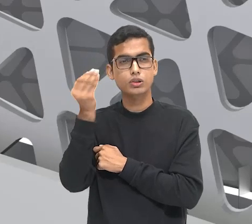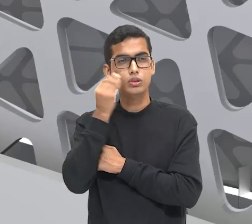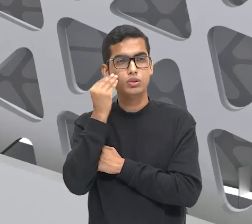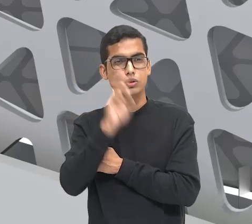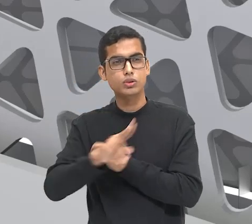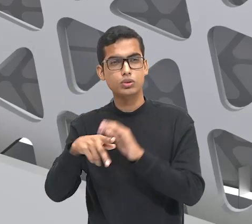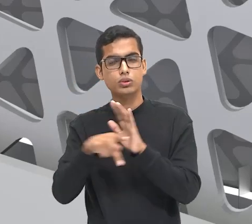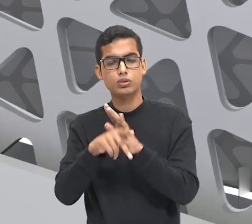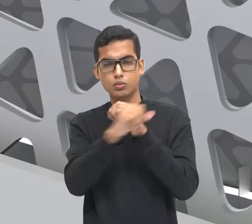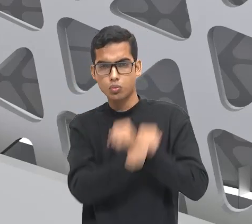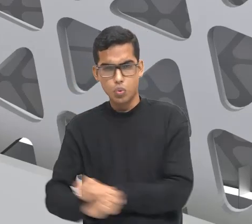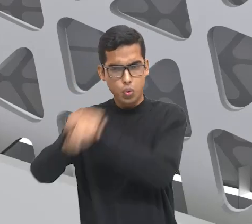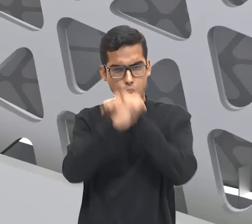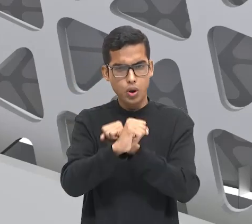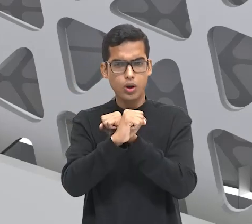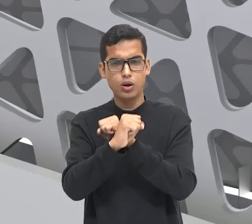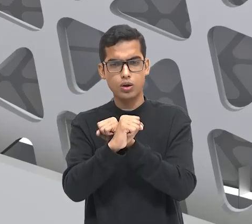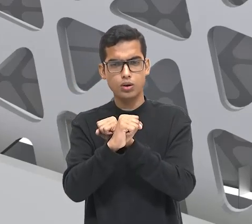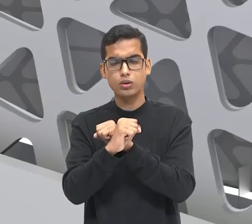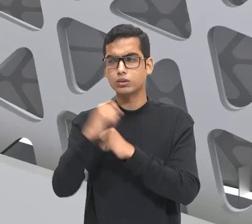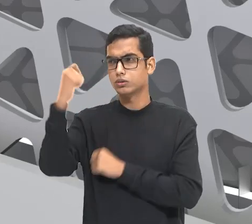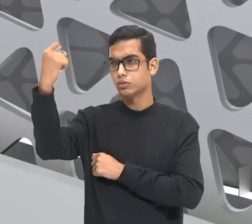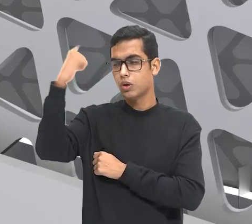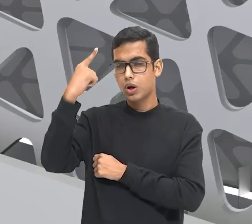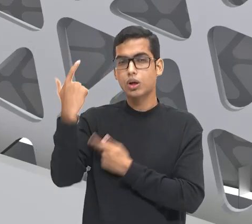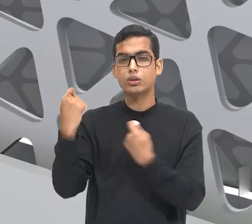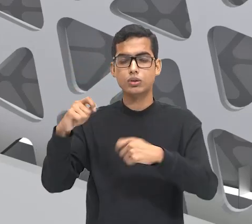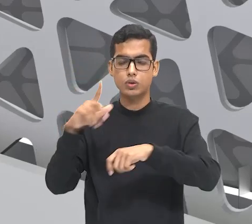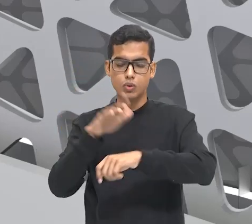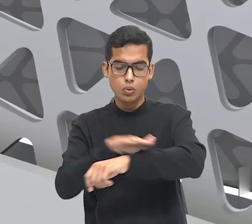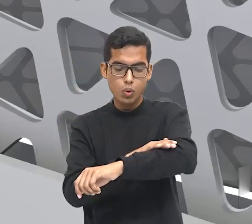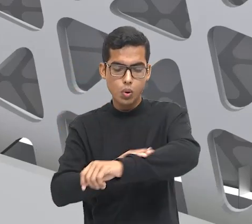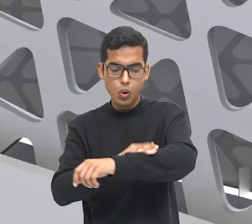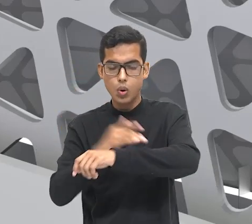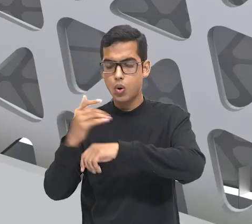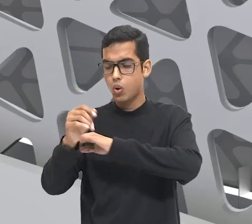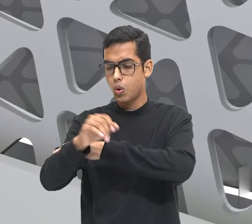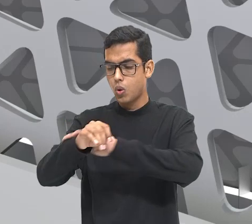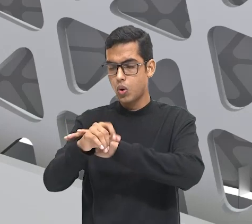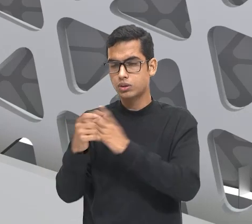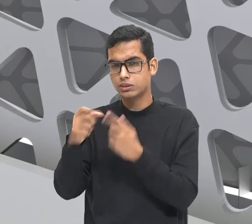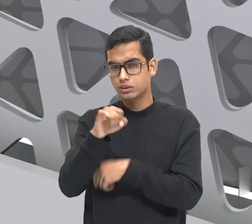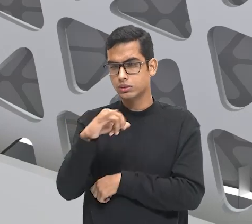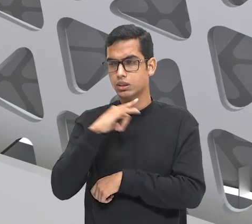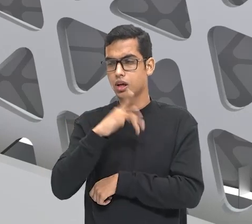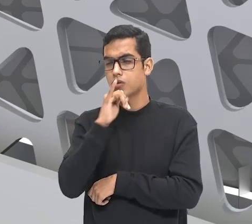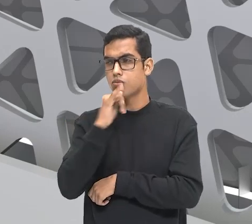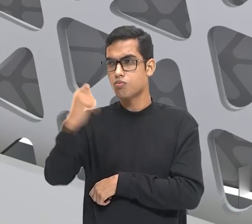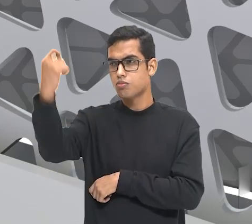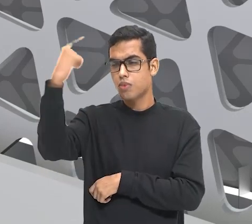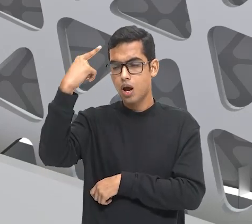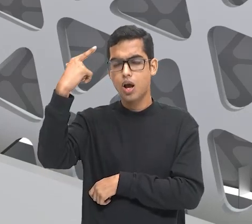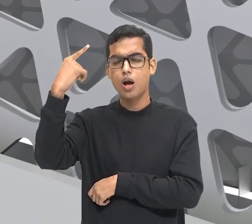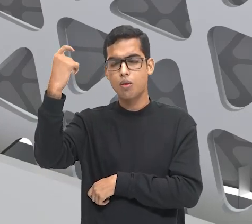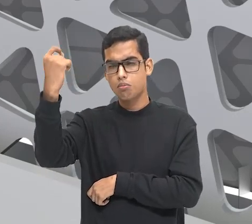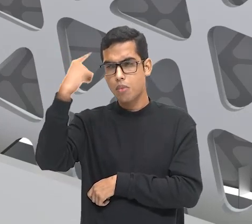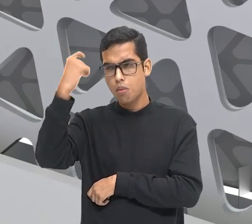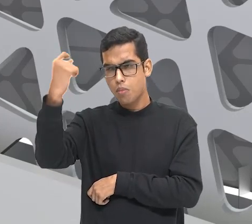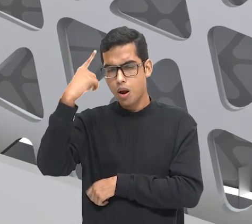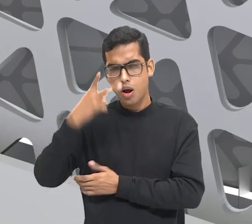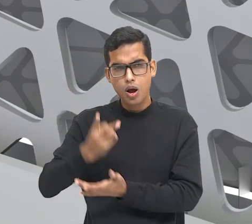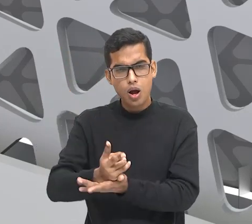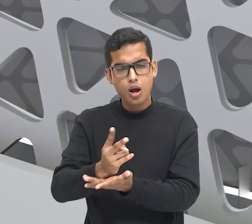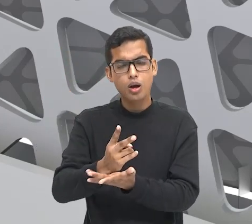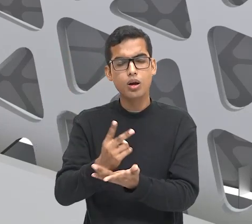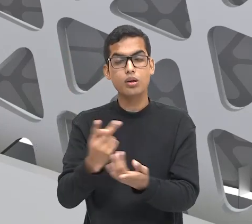uma proteção, porque essa exposição em excesso, como a gente observou, pode levar a um câncer de pele, certo? Então tenta